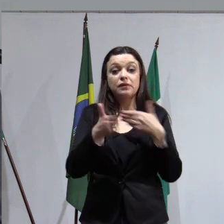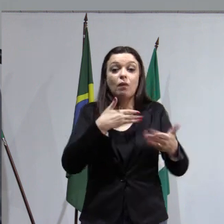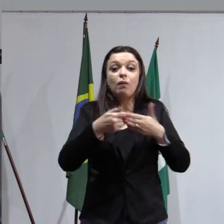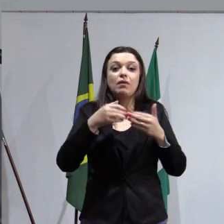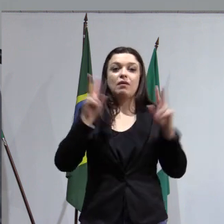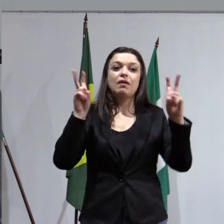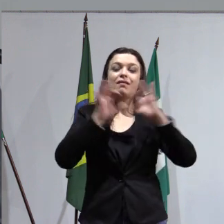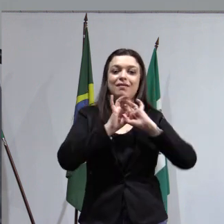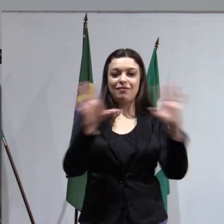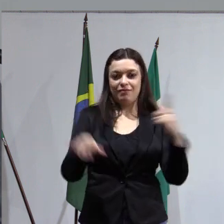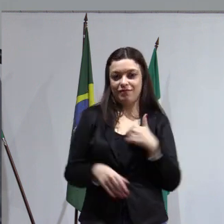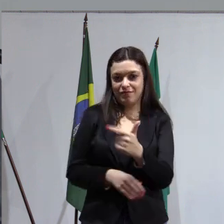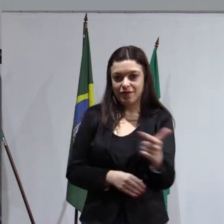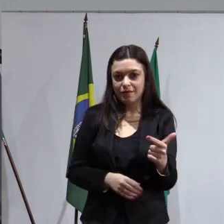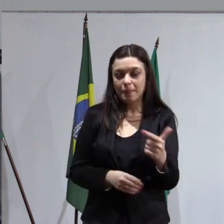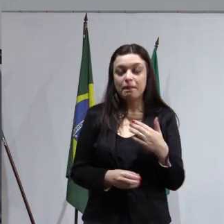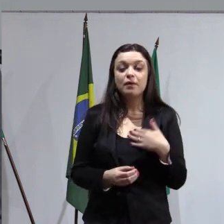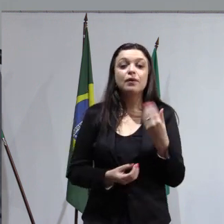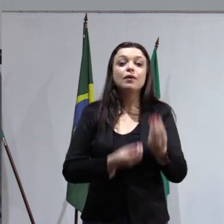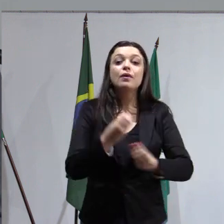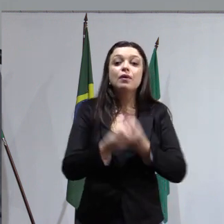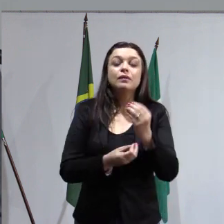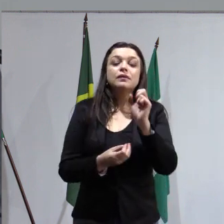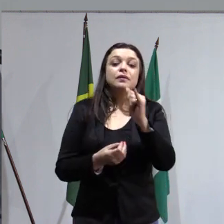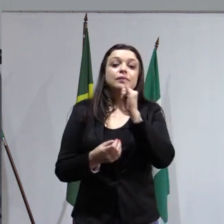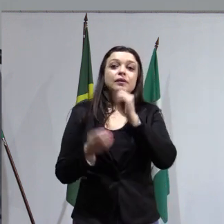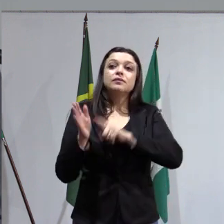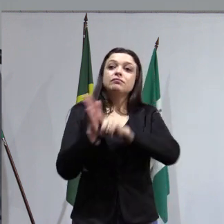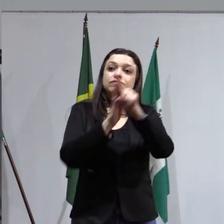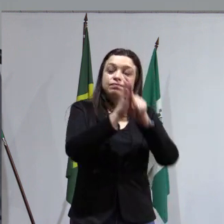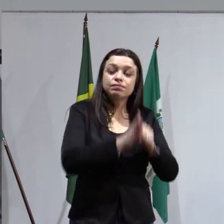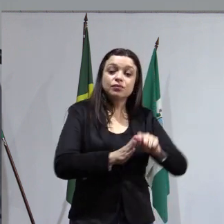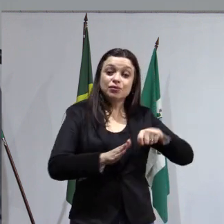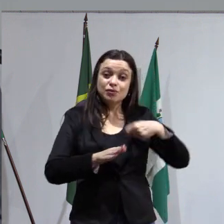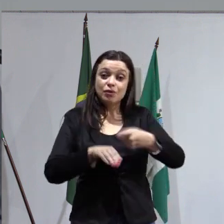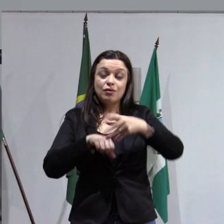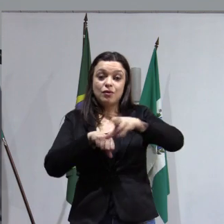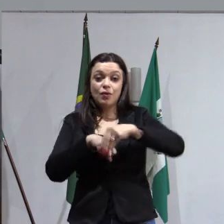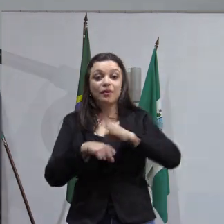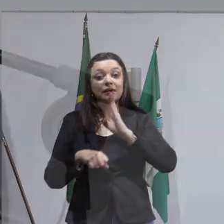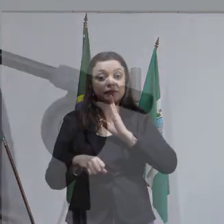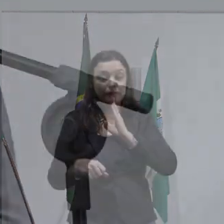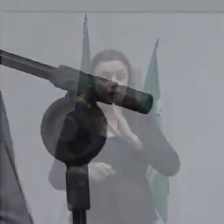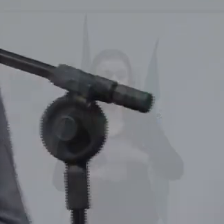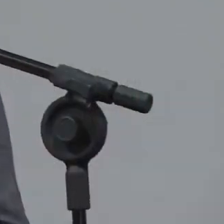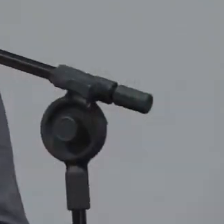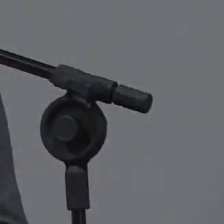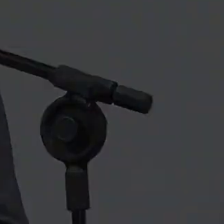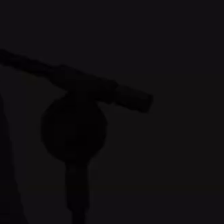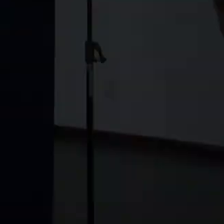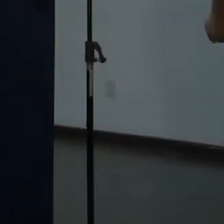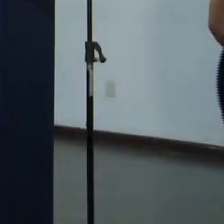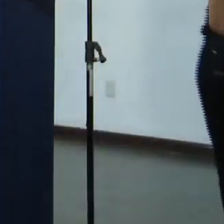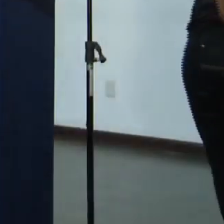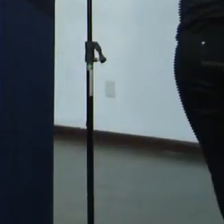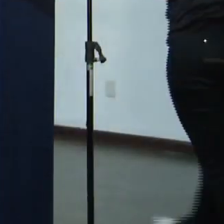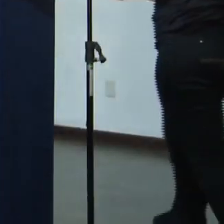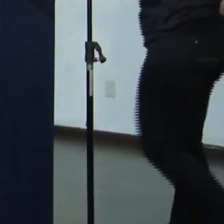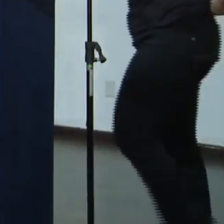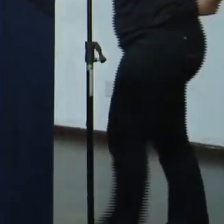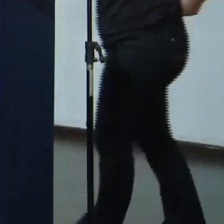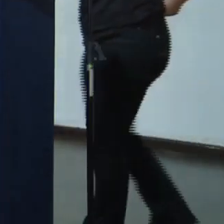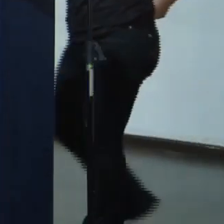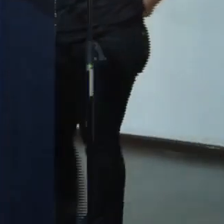censurando a pesquisa, né, de certa forma. Então, qual é esse o impacto na pesquisa da universidade, na geração de conhecimento que a gente tem?